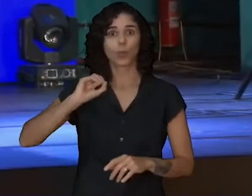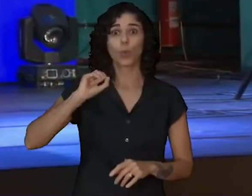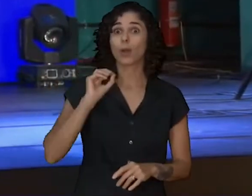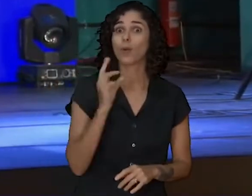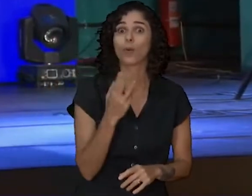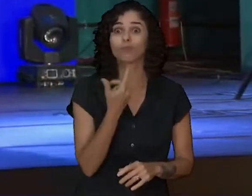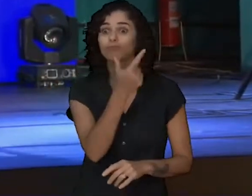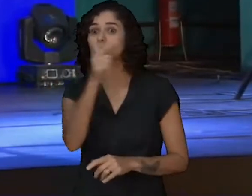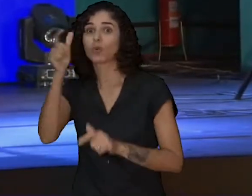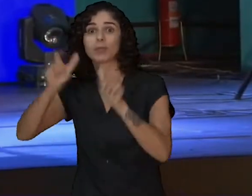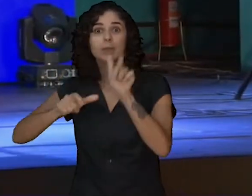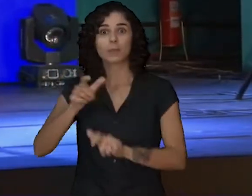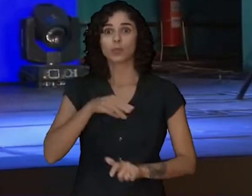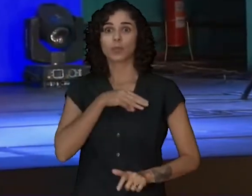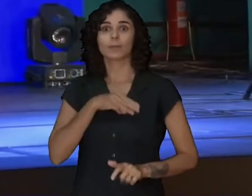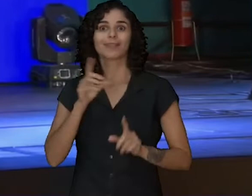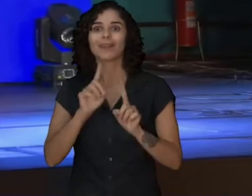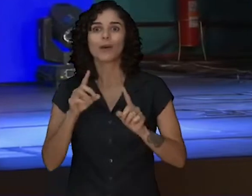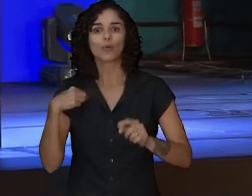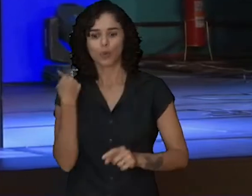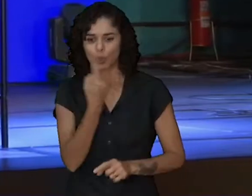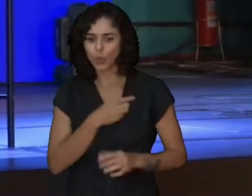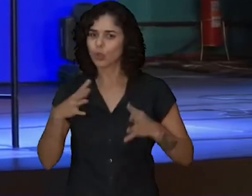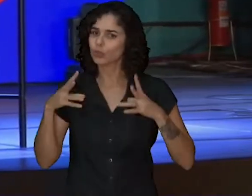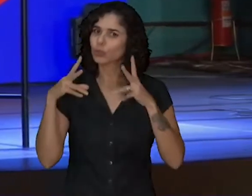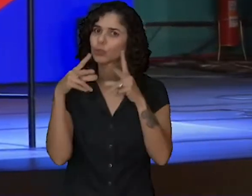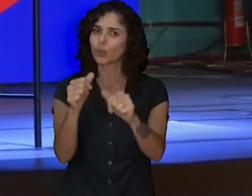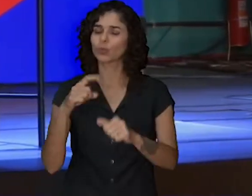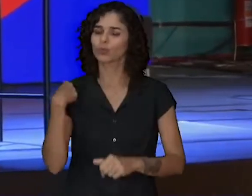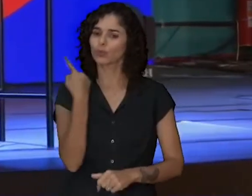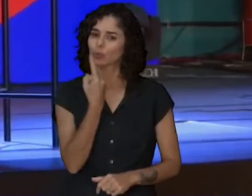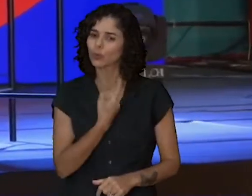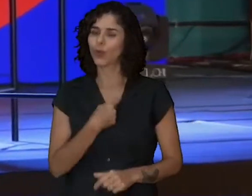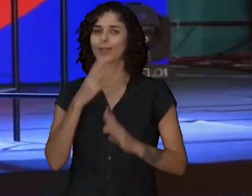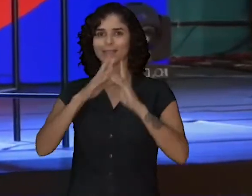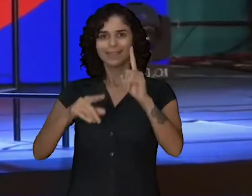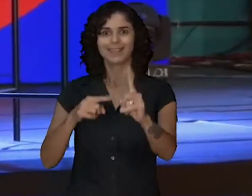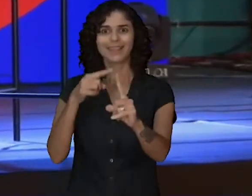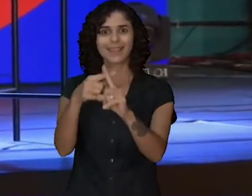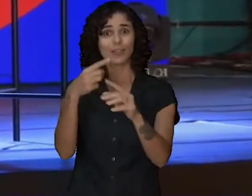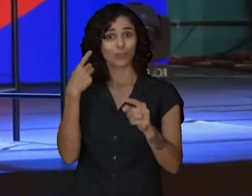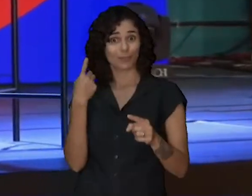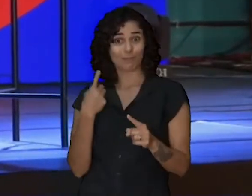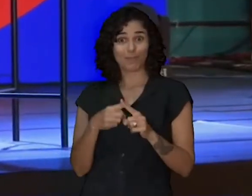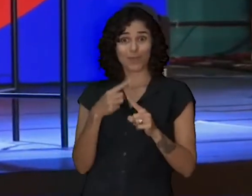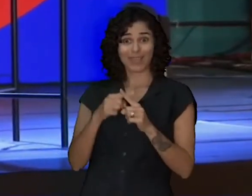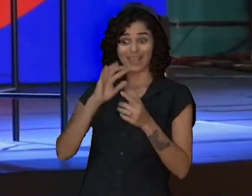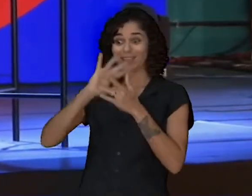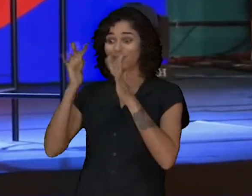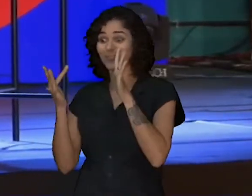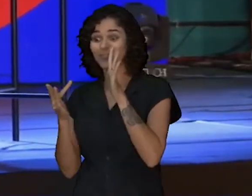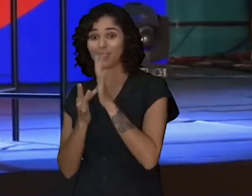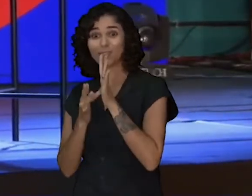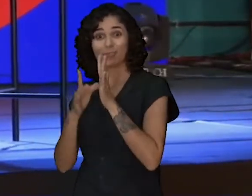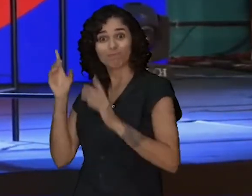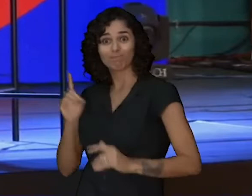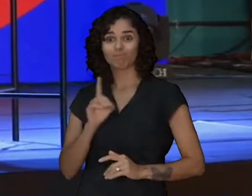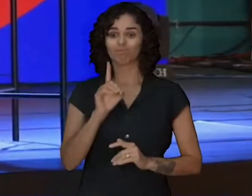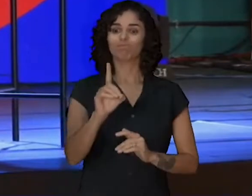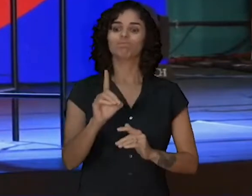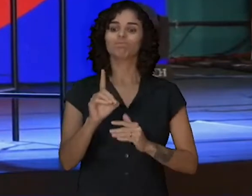onde nós chegamos, Jesus está chegando, e quando Jesus chega, a miséria desaparece,